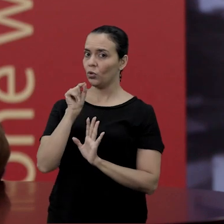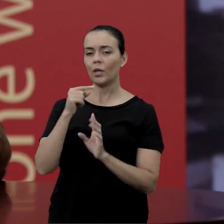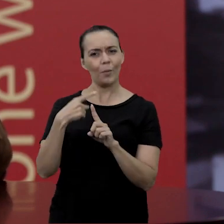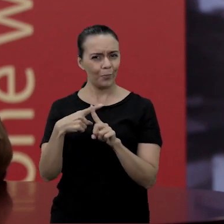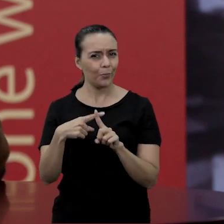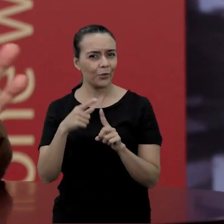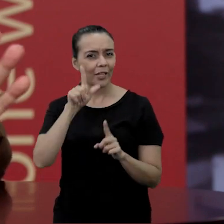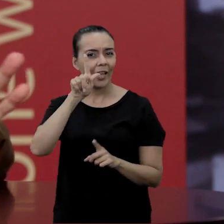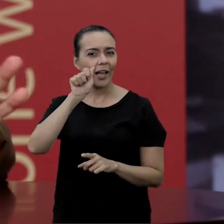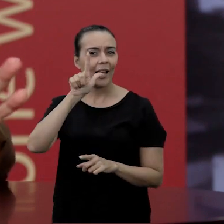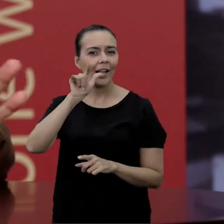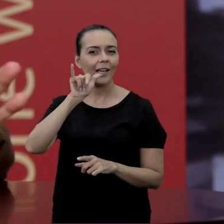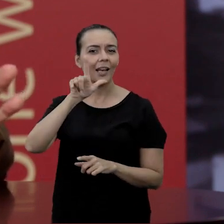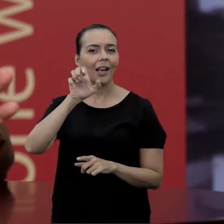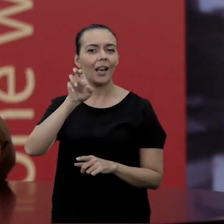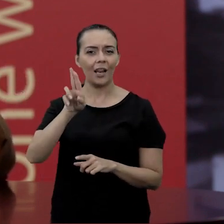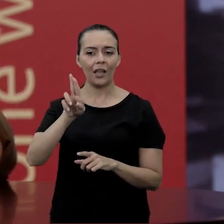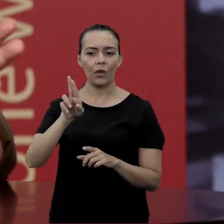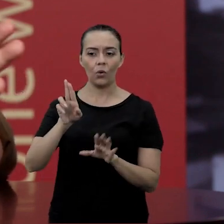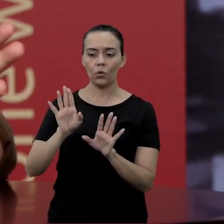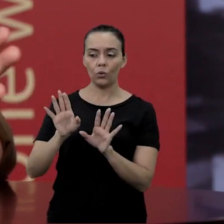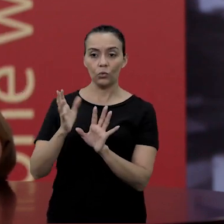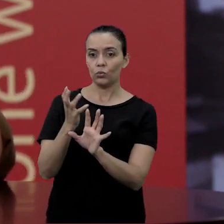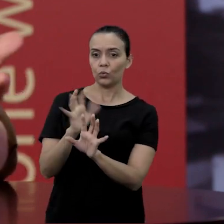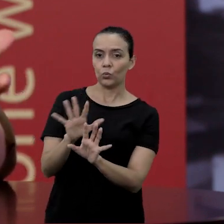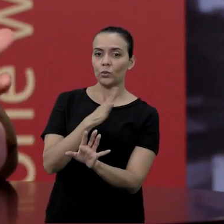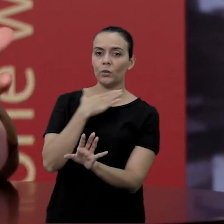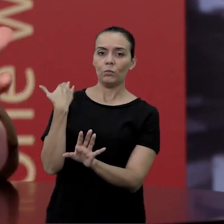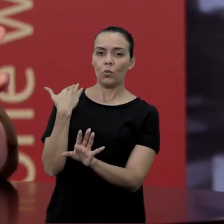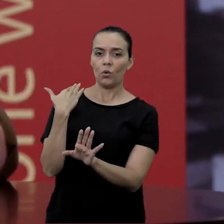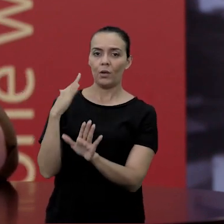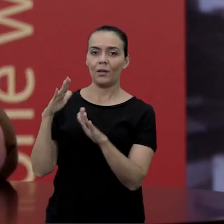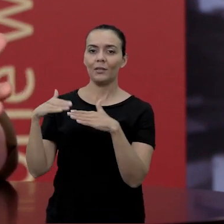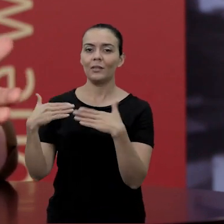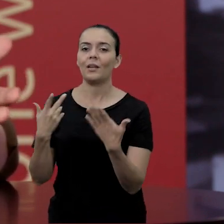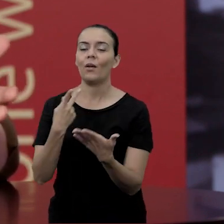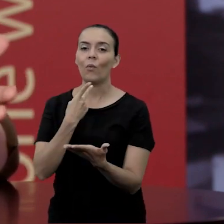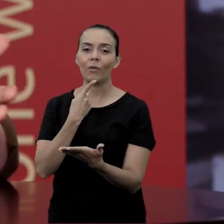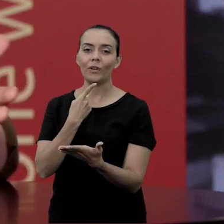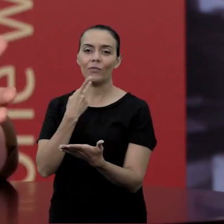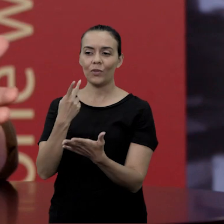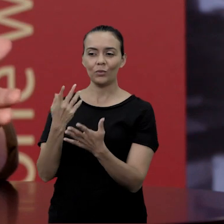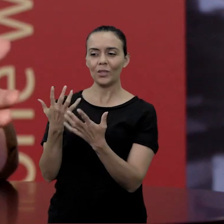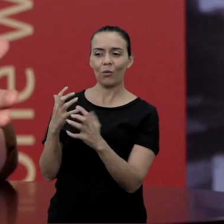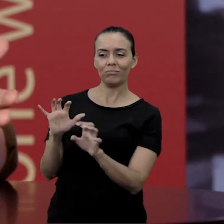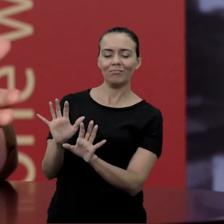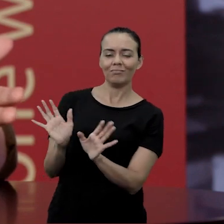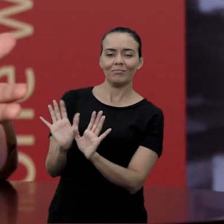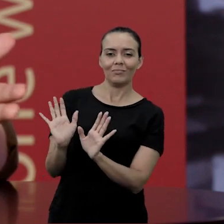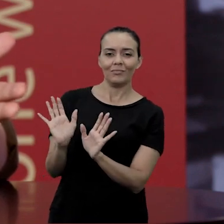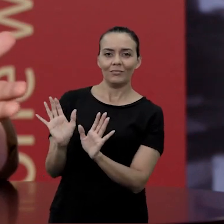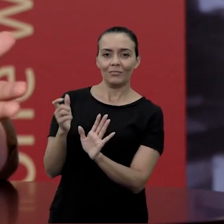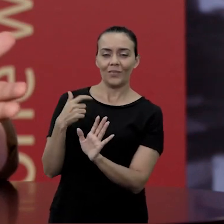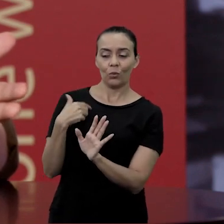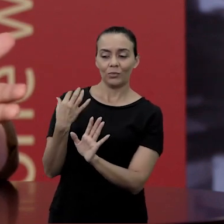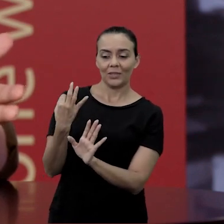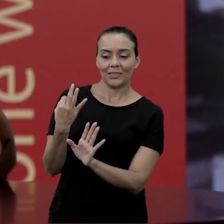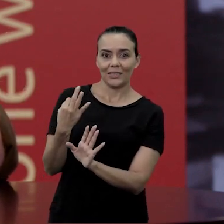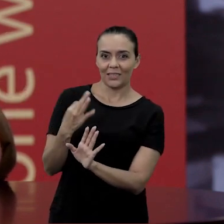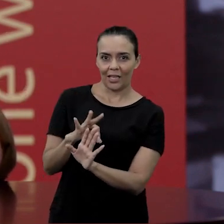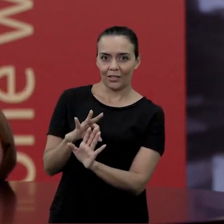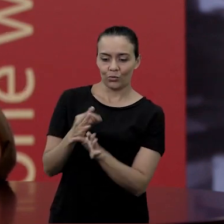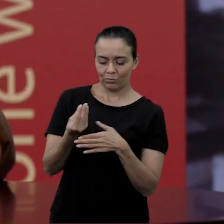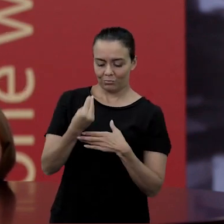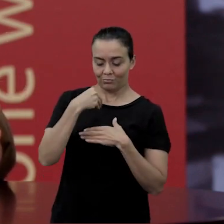que Galileu recusa-se, né, a, enfim, morrer por esta ideia. Mas Camus fala: Galileu está certo, porque